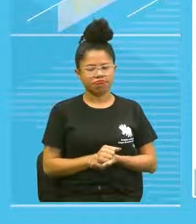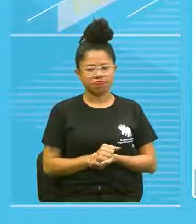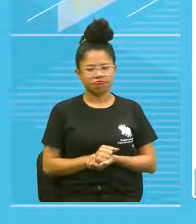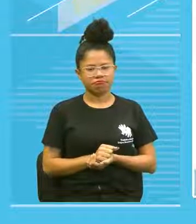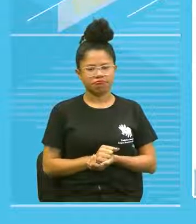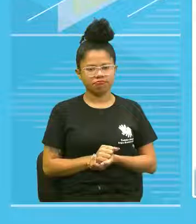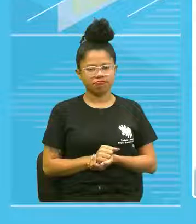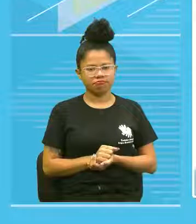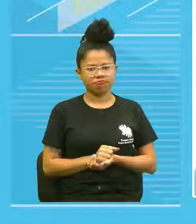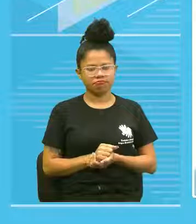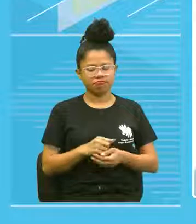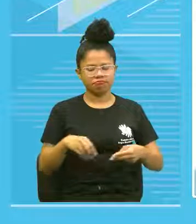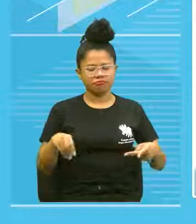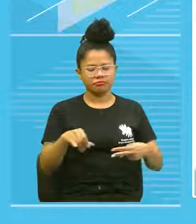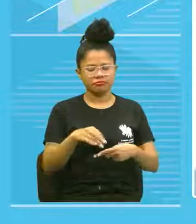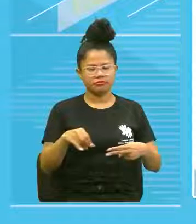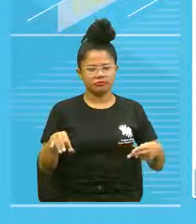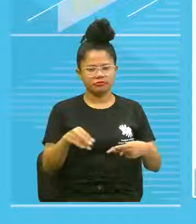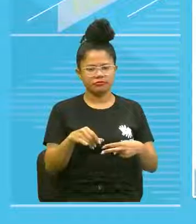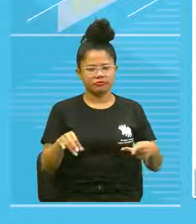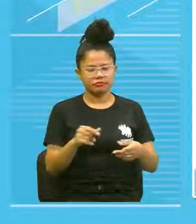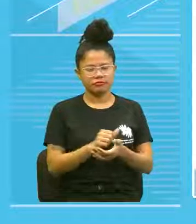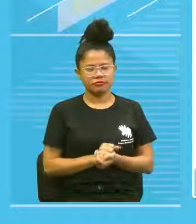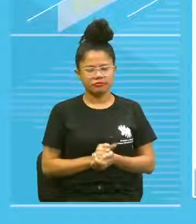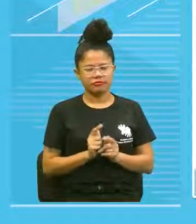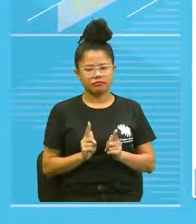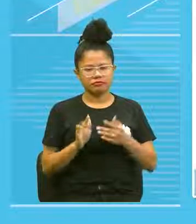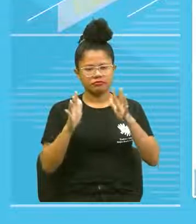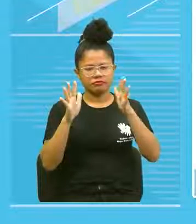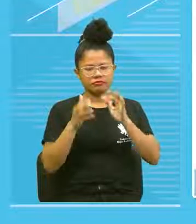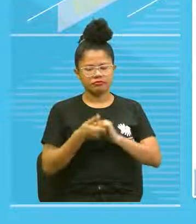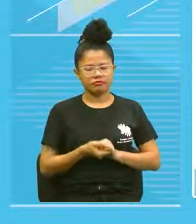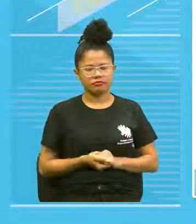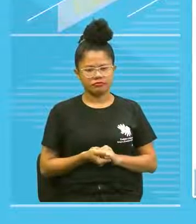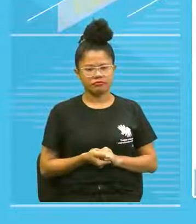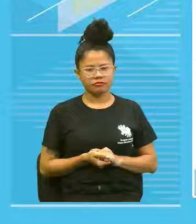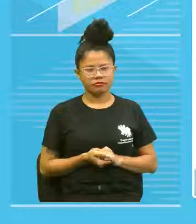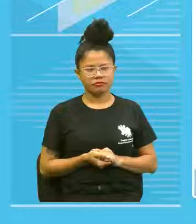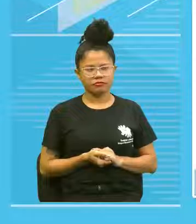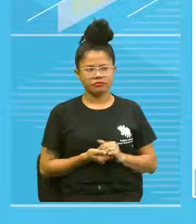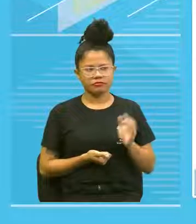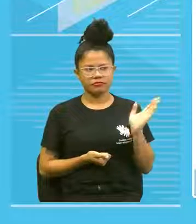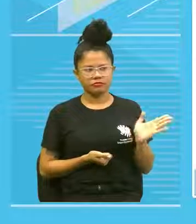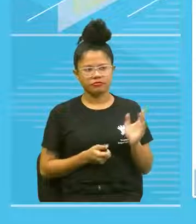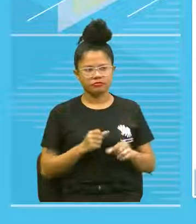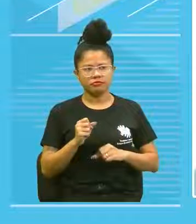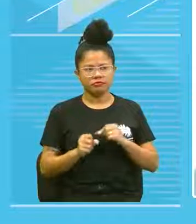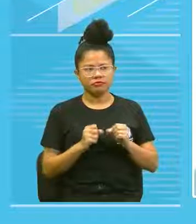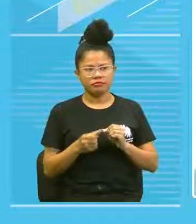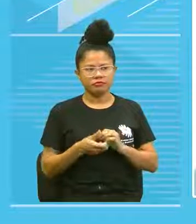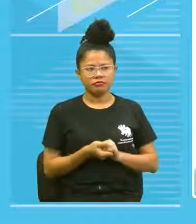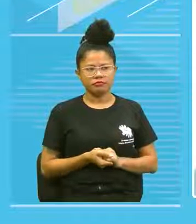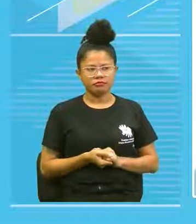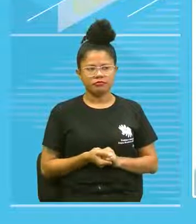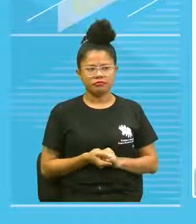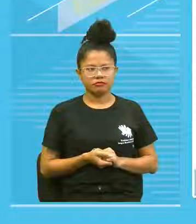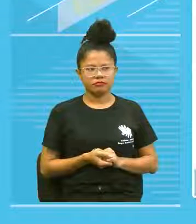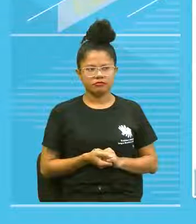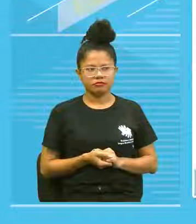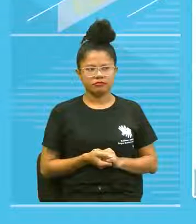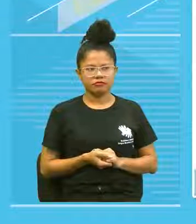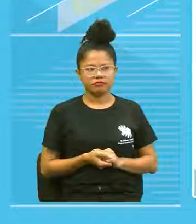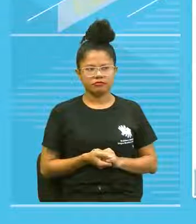carvão e do gás e isso fez com que nós